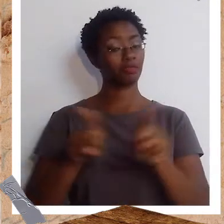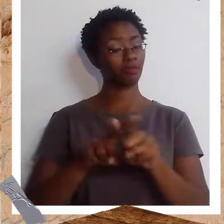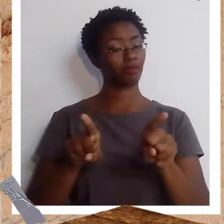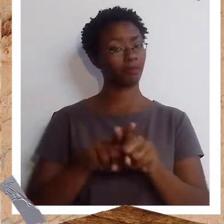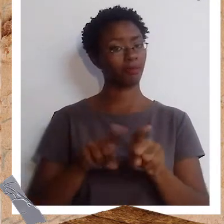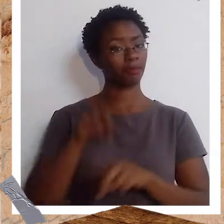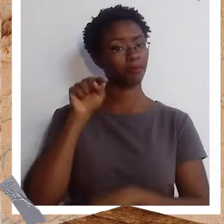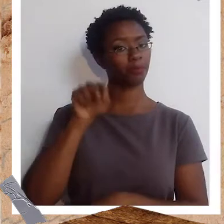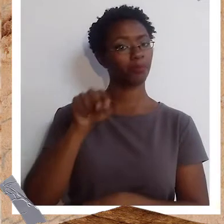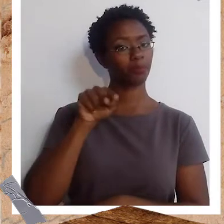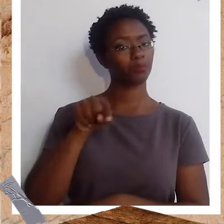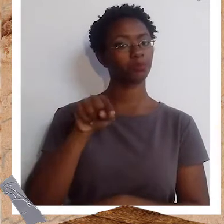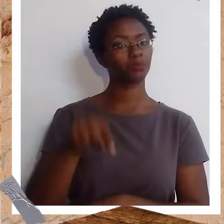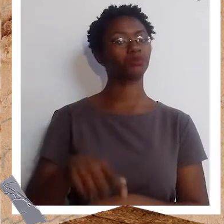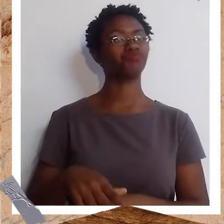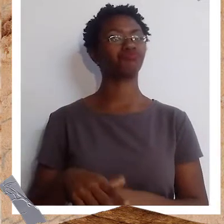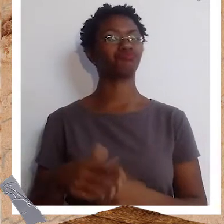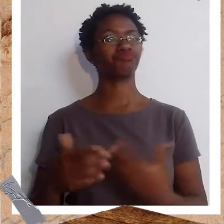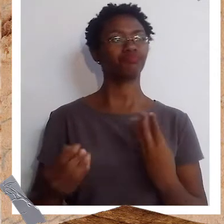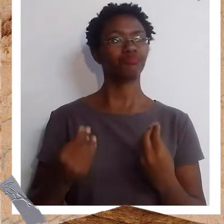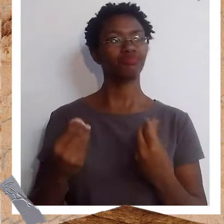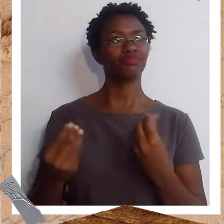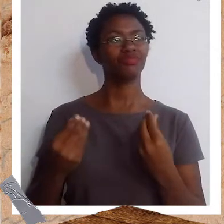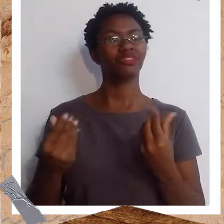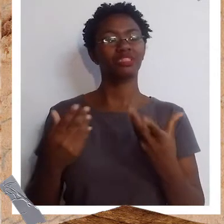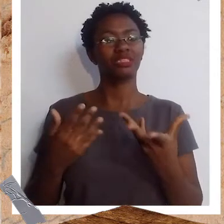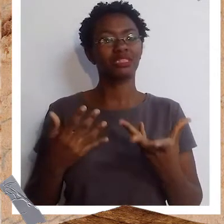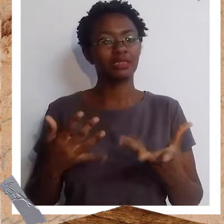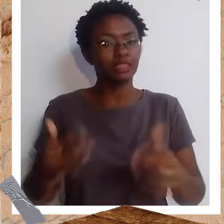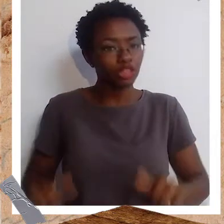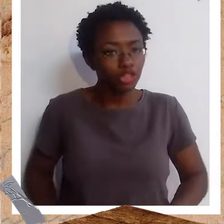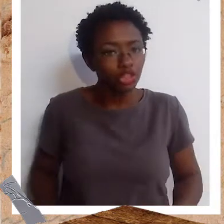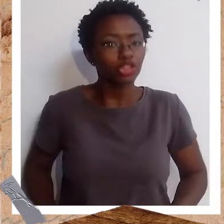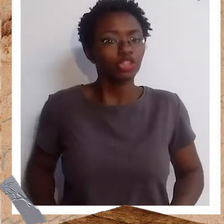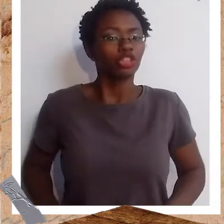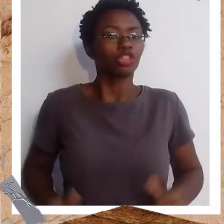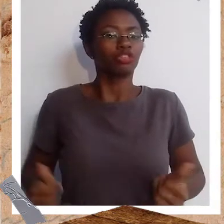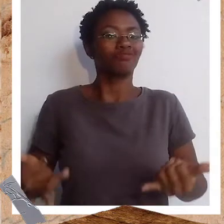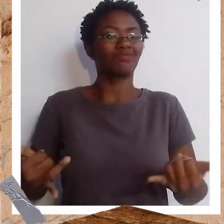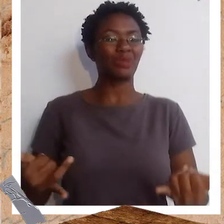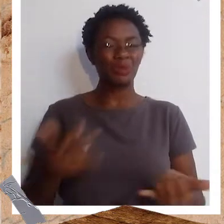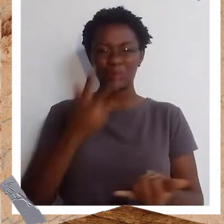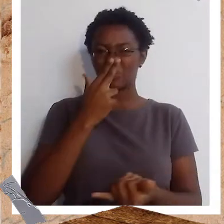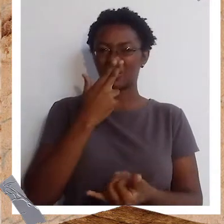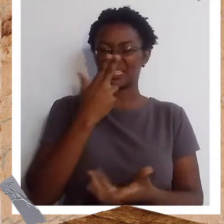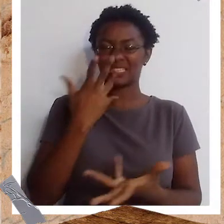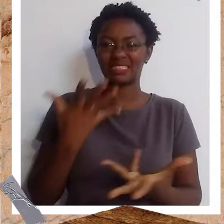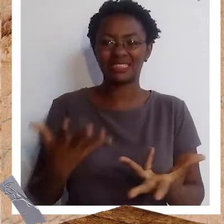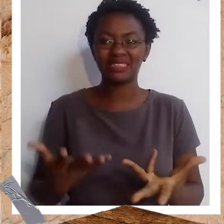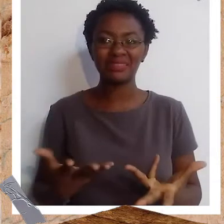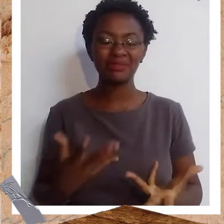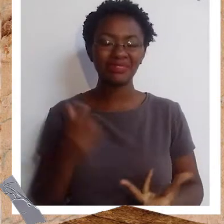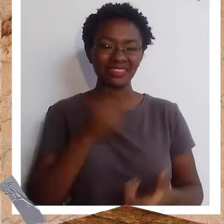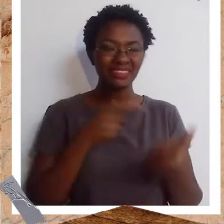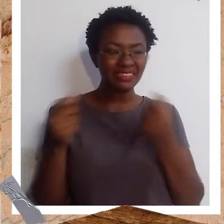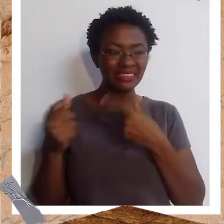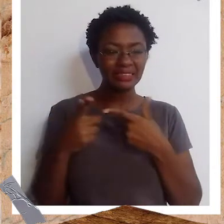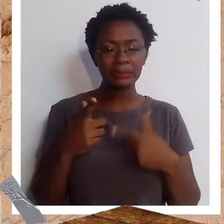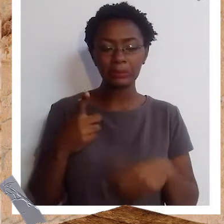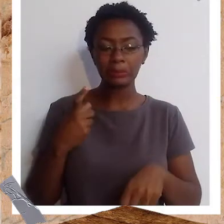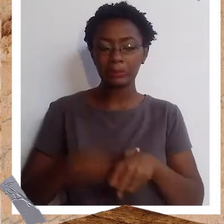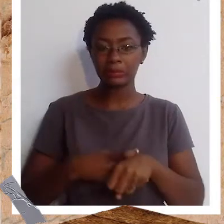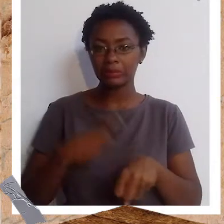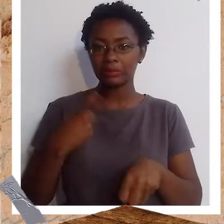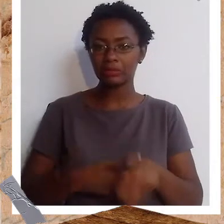essa eu chamei de ardil, né, esse certo humor ácido ali, né, de